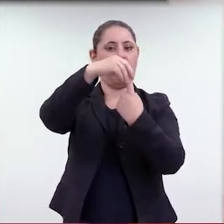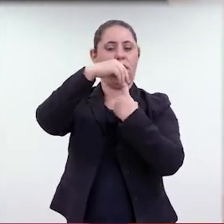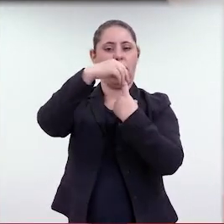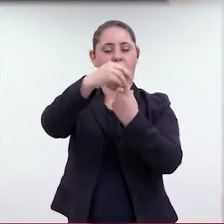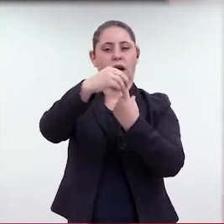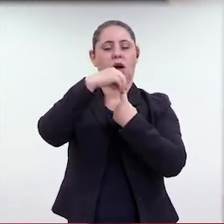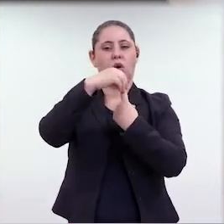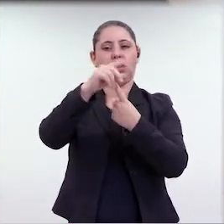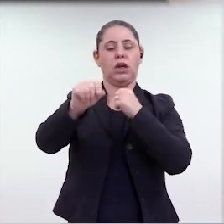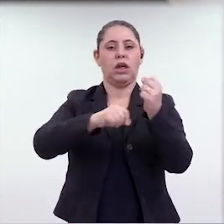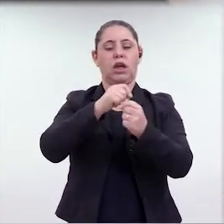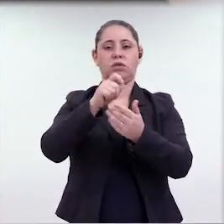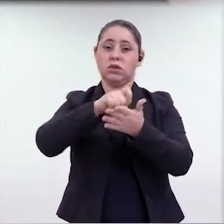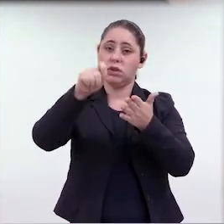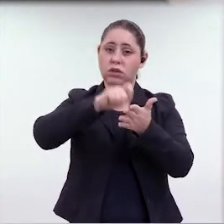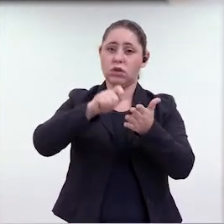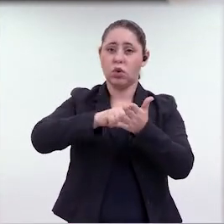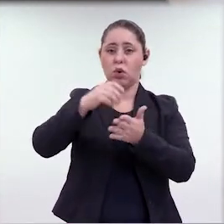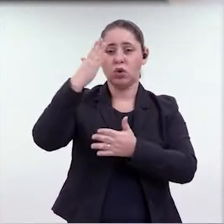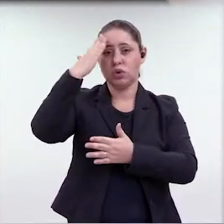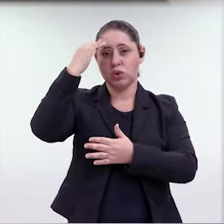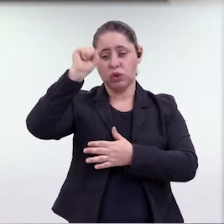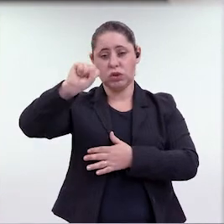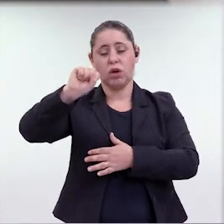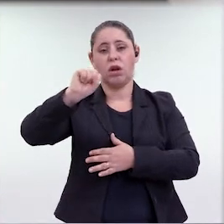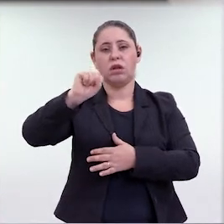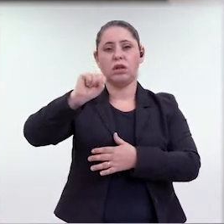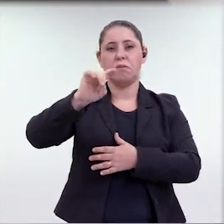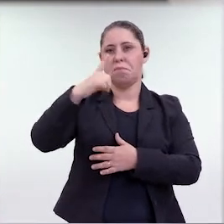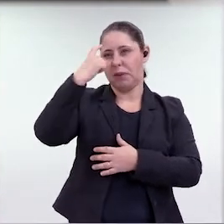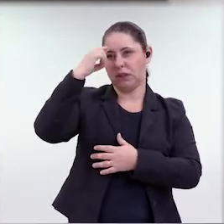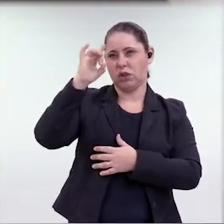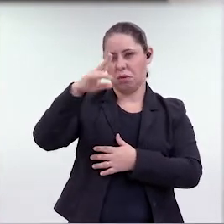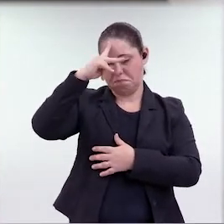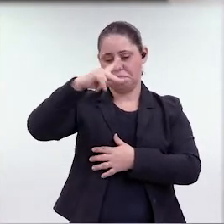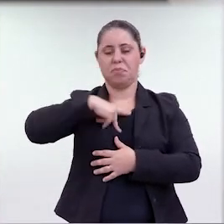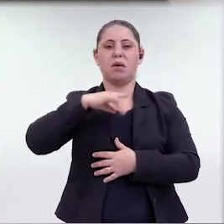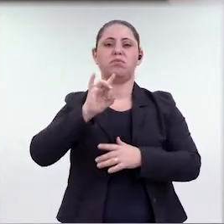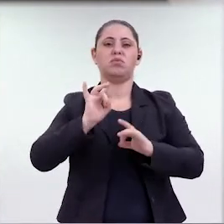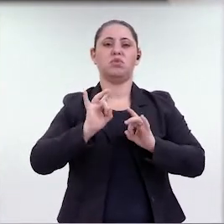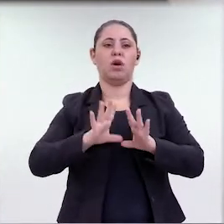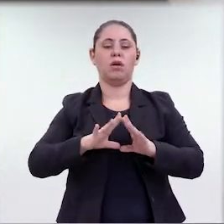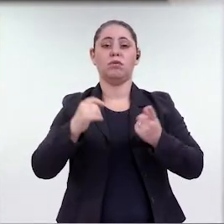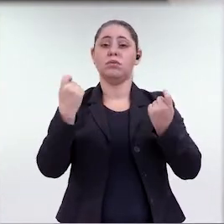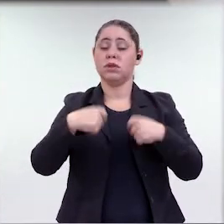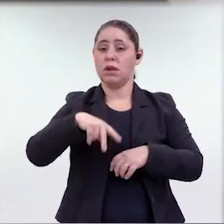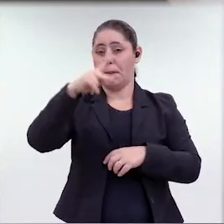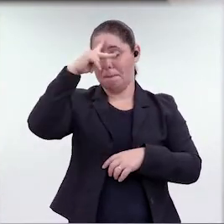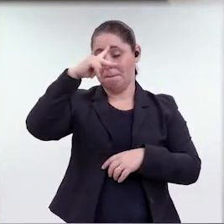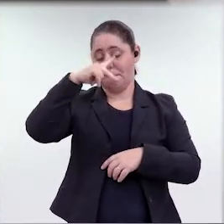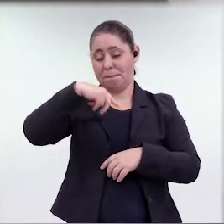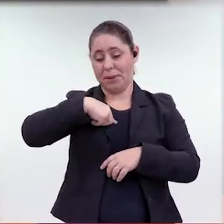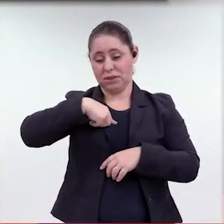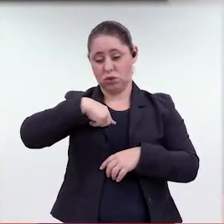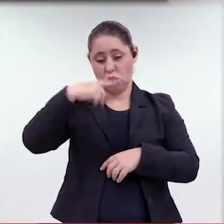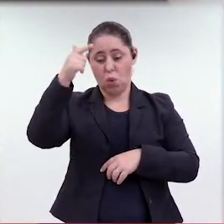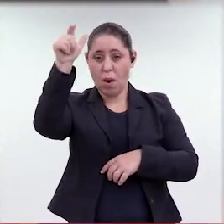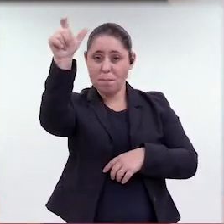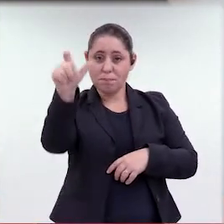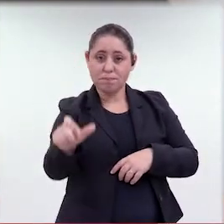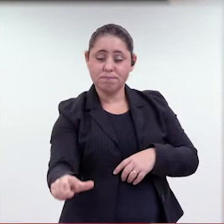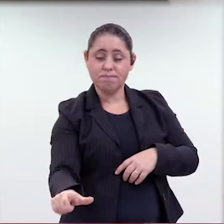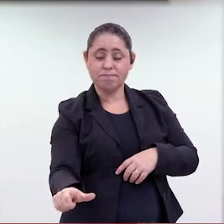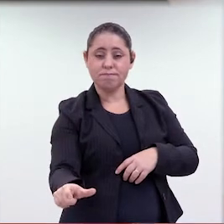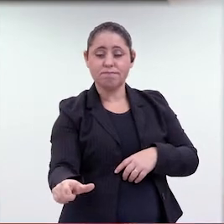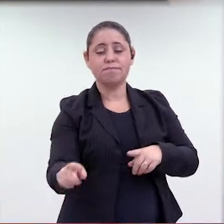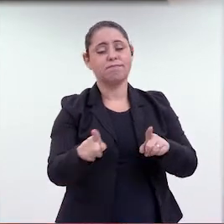sociólogos falam, que é a gente pensar só em si mesmo, que às vezes a gente tem que pensar também na outra pessoa, né?